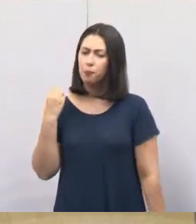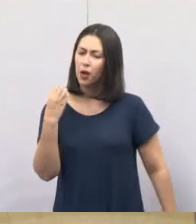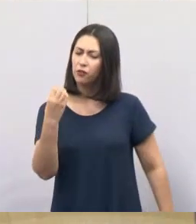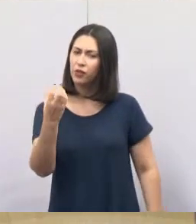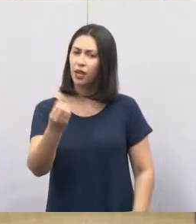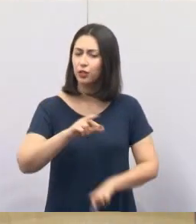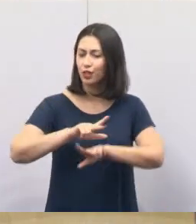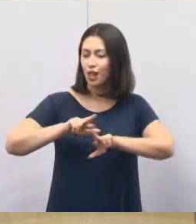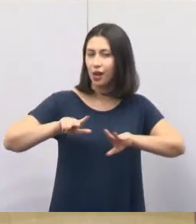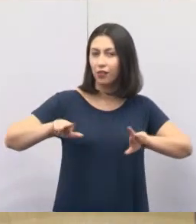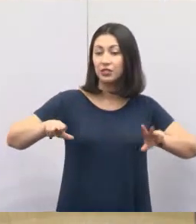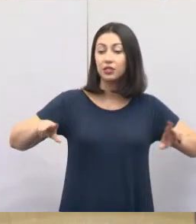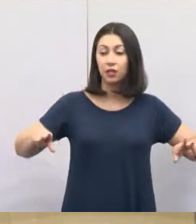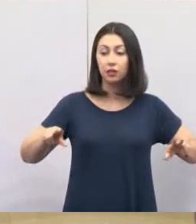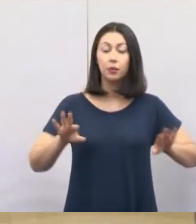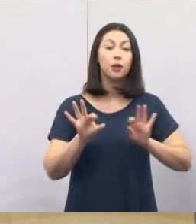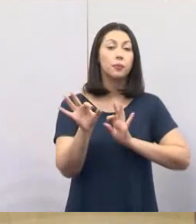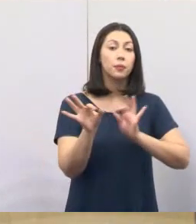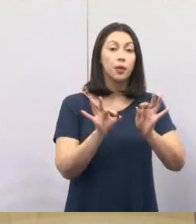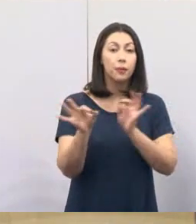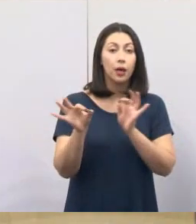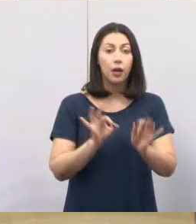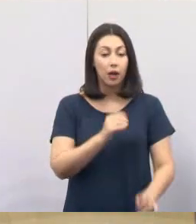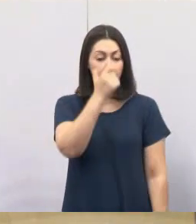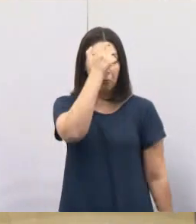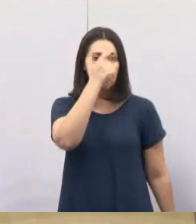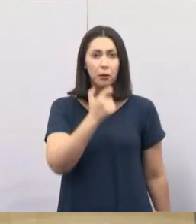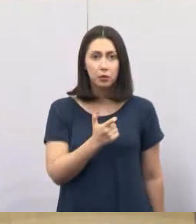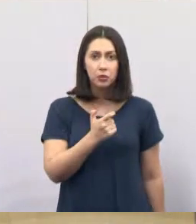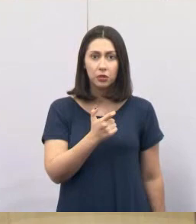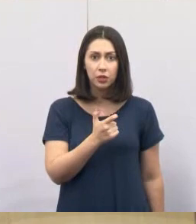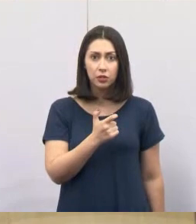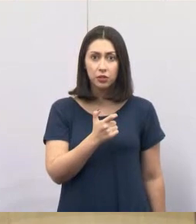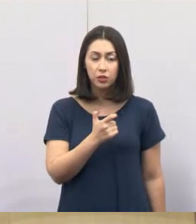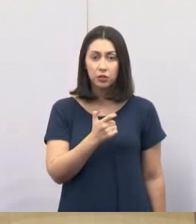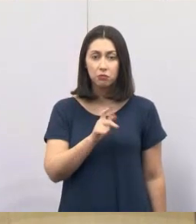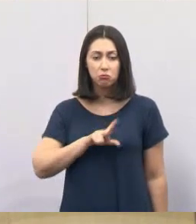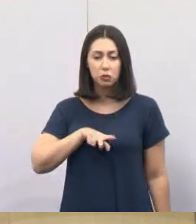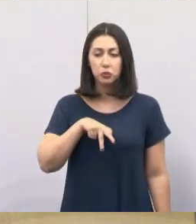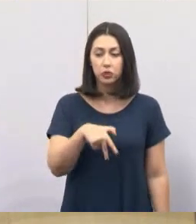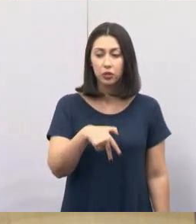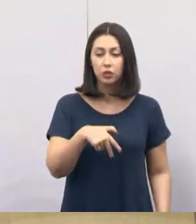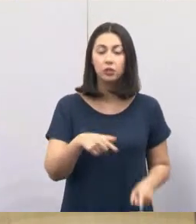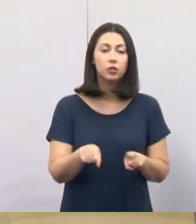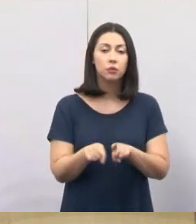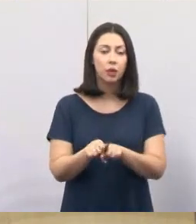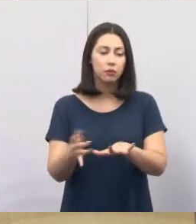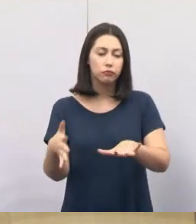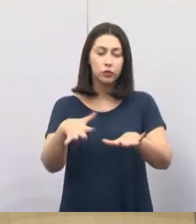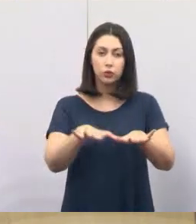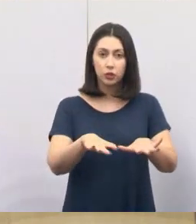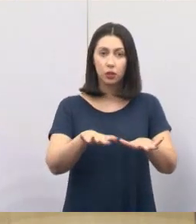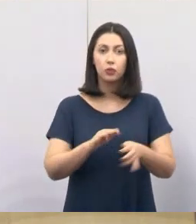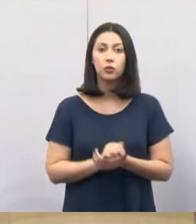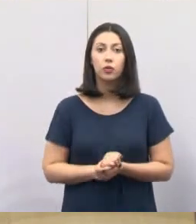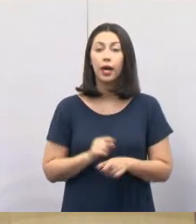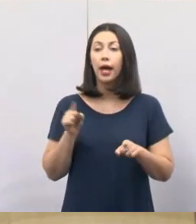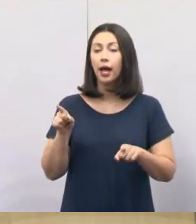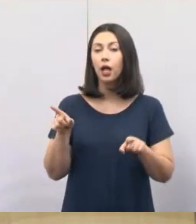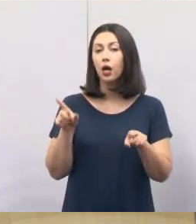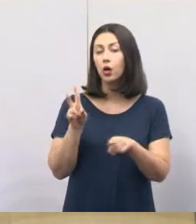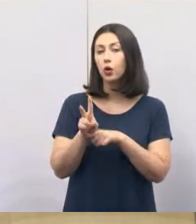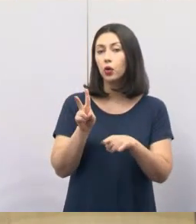de personagem e de narratividade inclusos, respectivamente. Coordena o